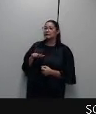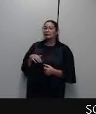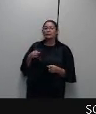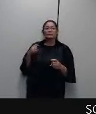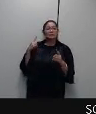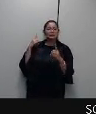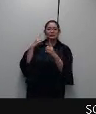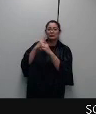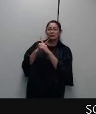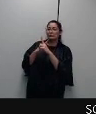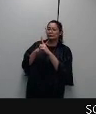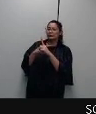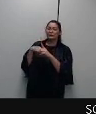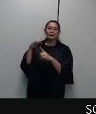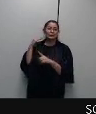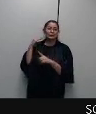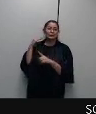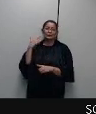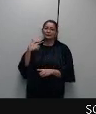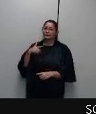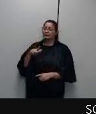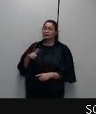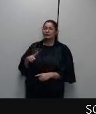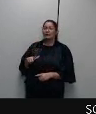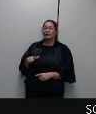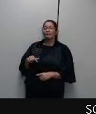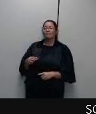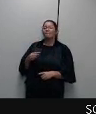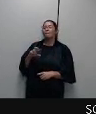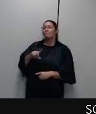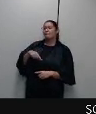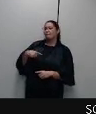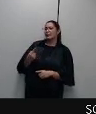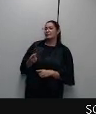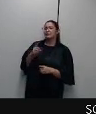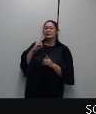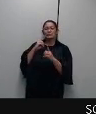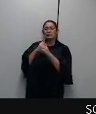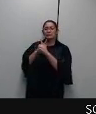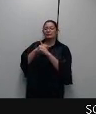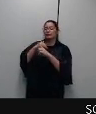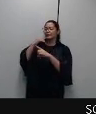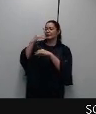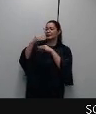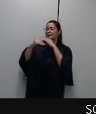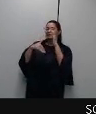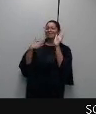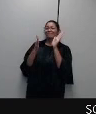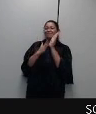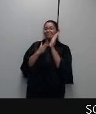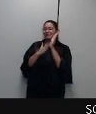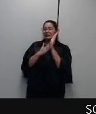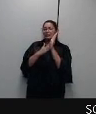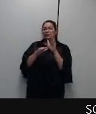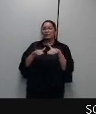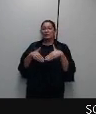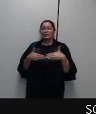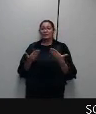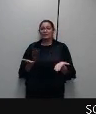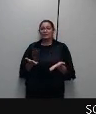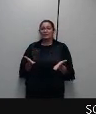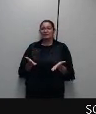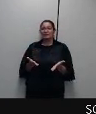julgada mas já se encontrava em avançado estágio processual e agora com a solução definitiva